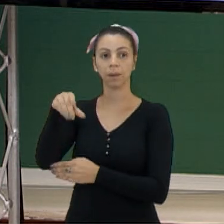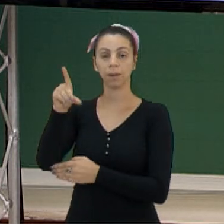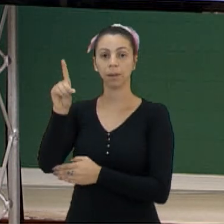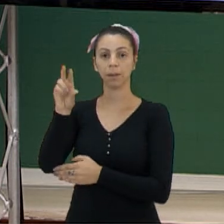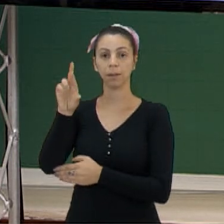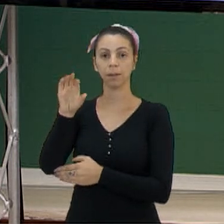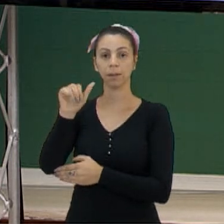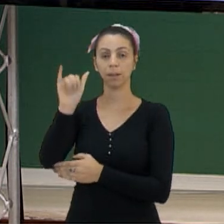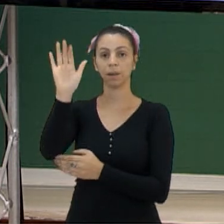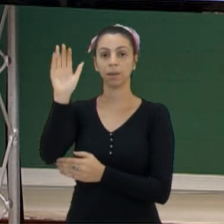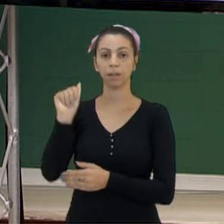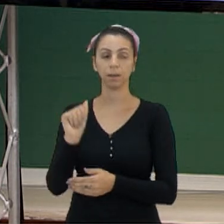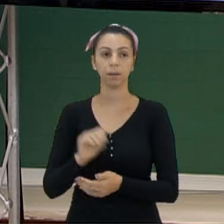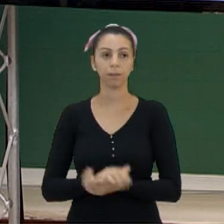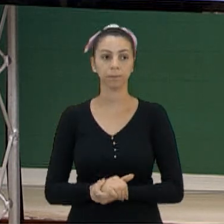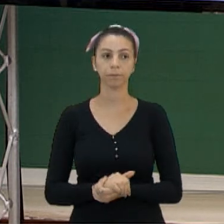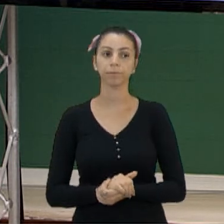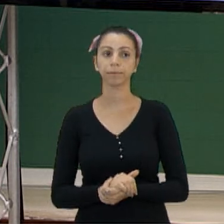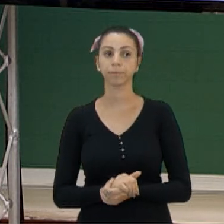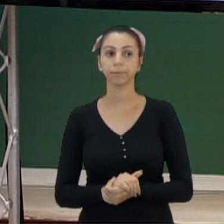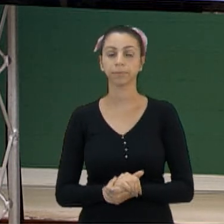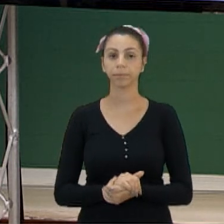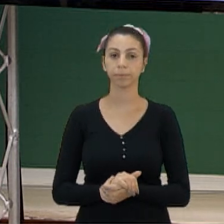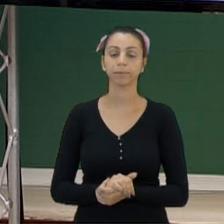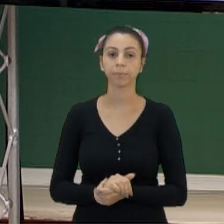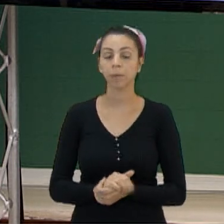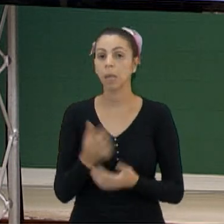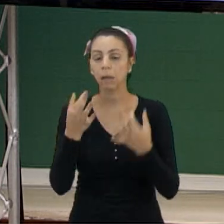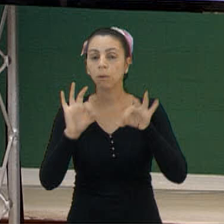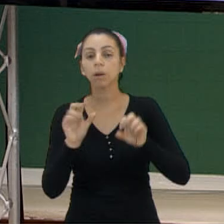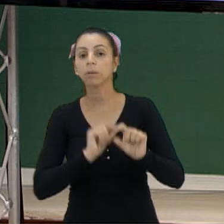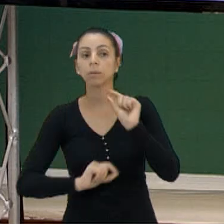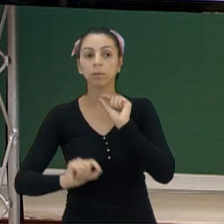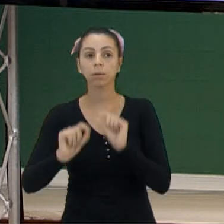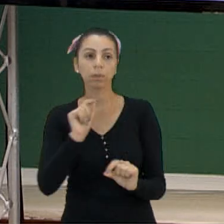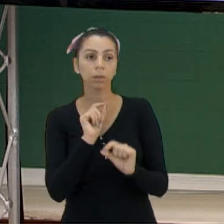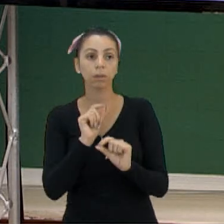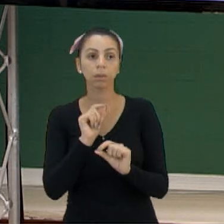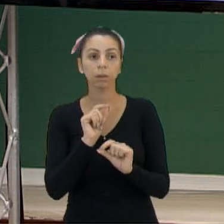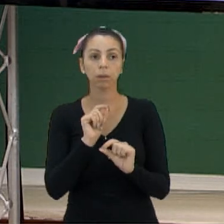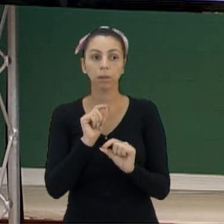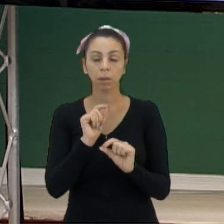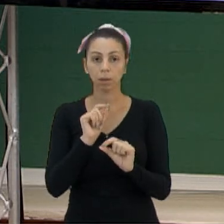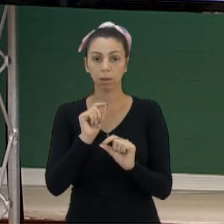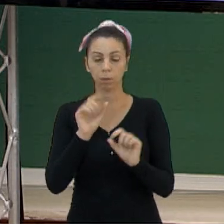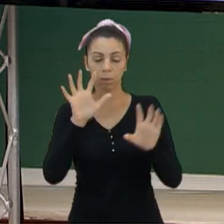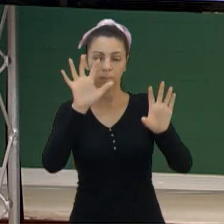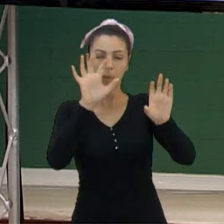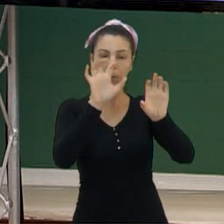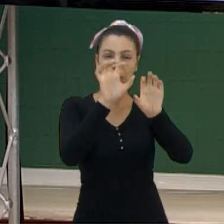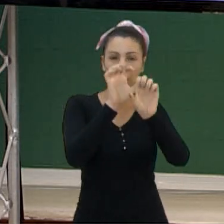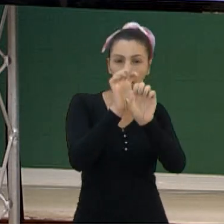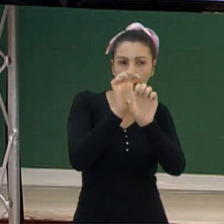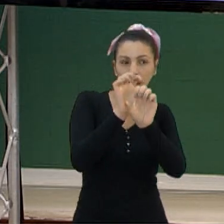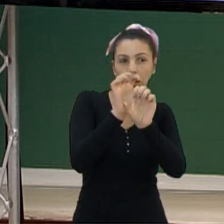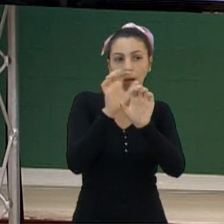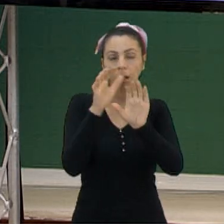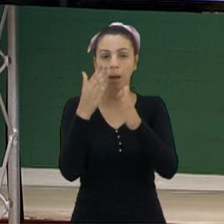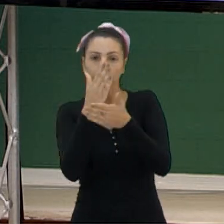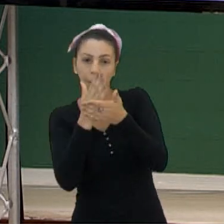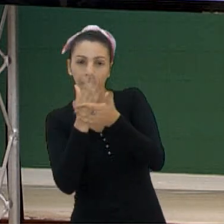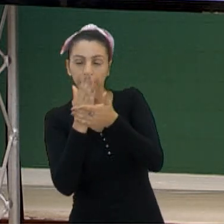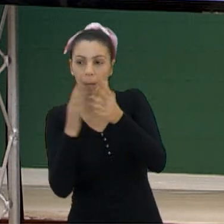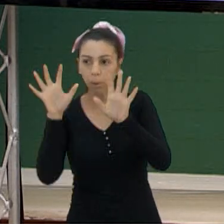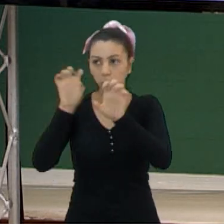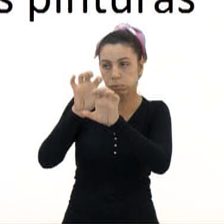Falei ainda agora, não vou dizer quem. É correto citar: as penumbras e meios tons envolvem as